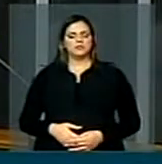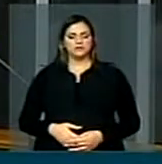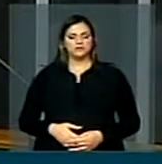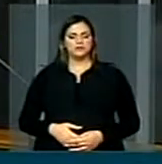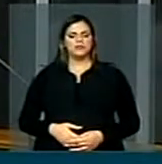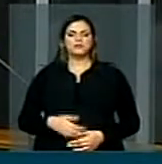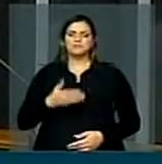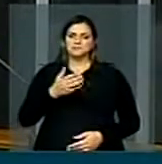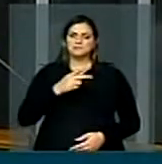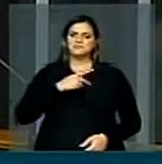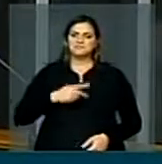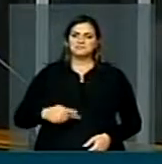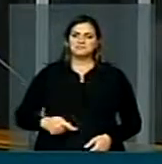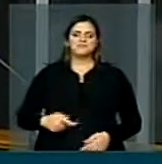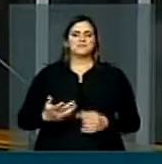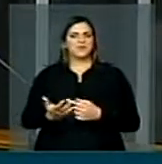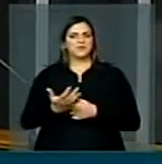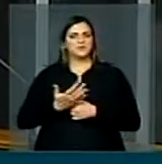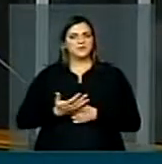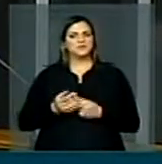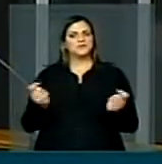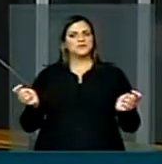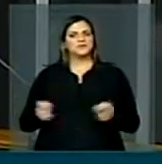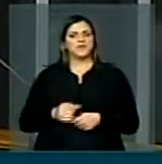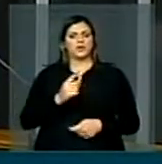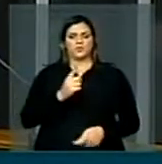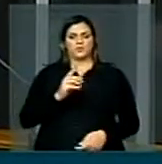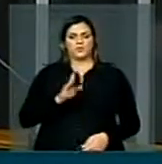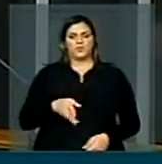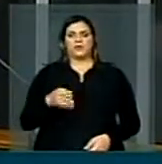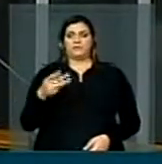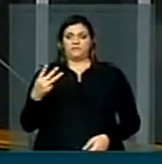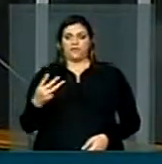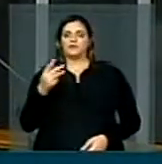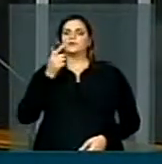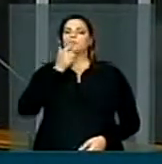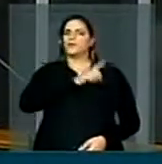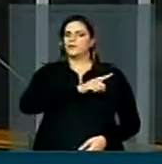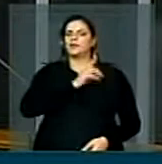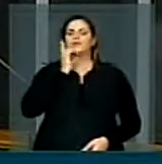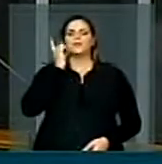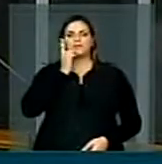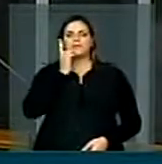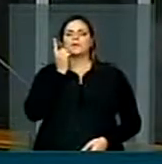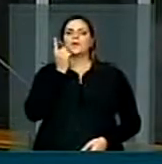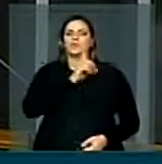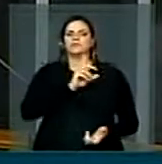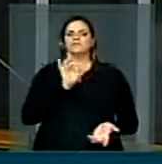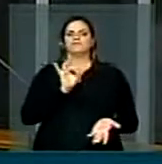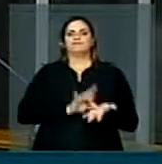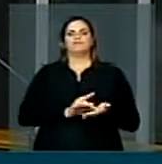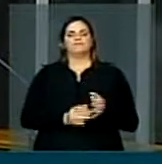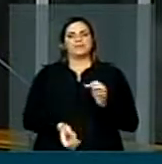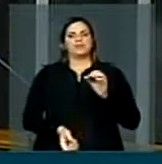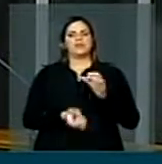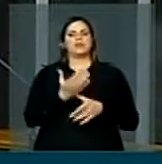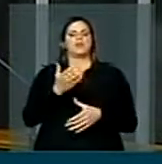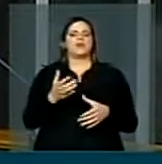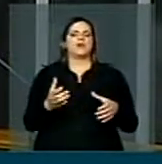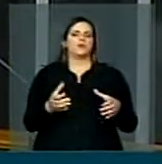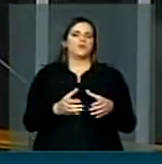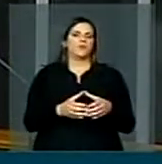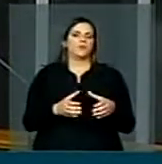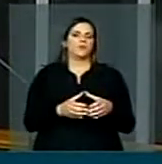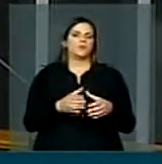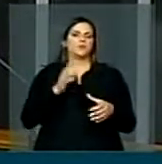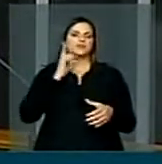oportunizou ter o número suficiente de um terço dos deputados aqui desta casa para que nós pudéssemos hoje, na tarde de hoje,